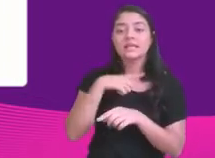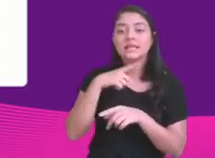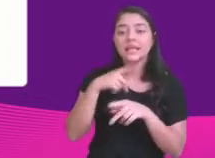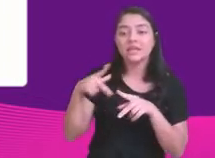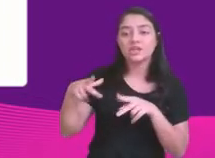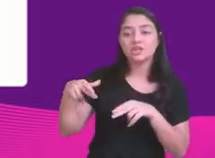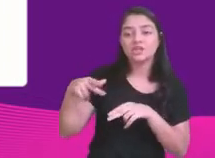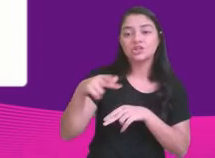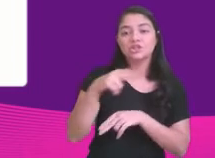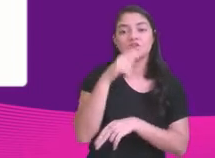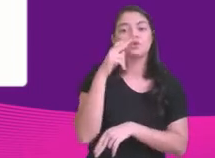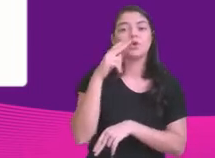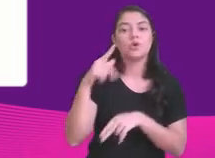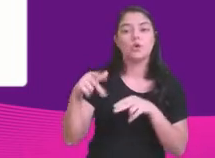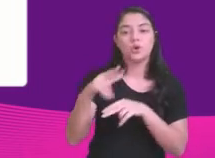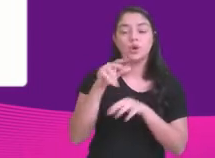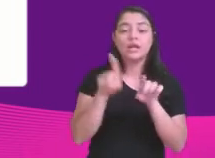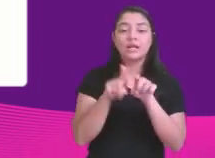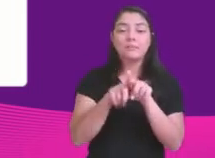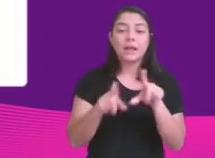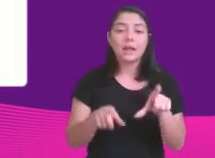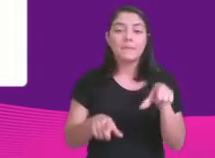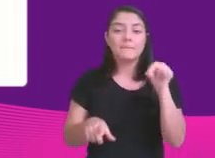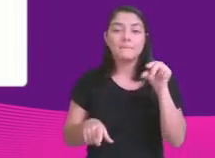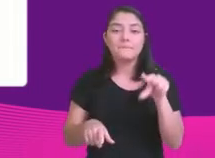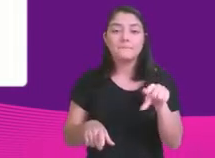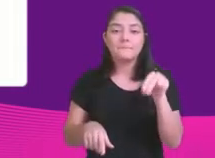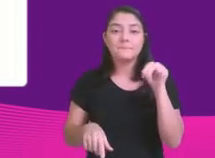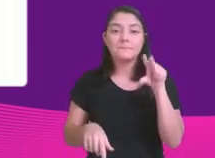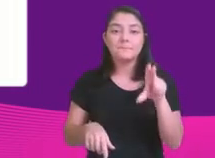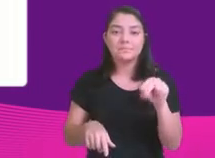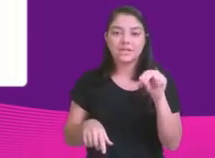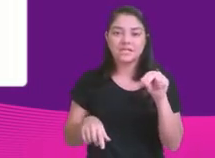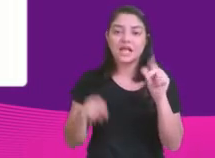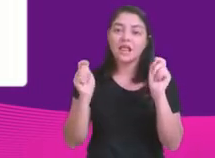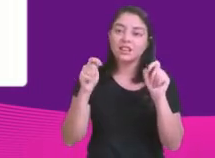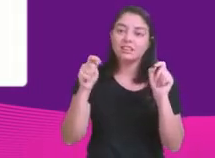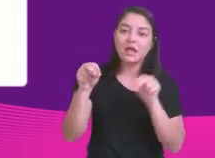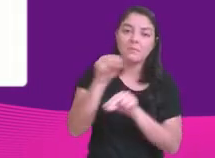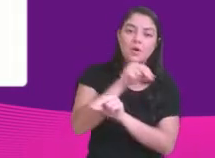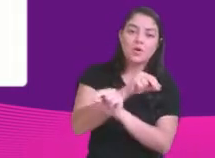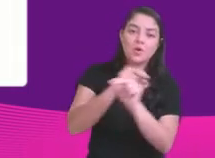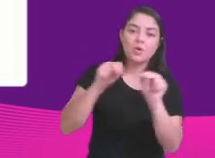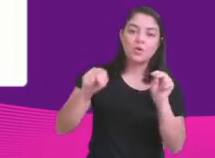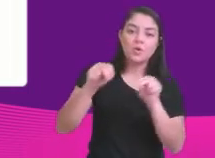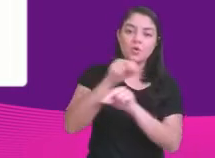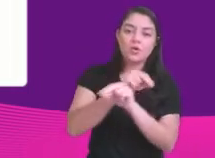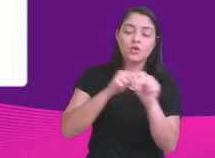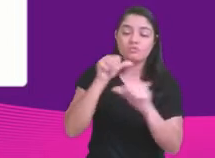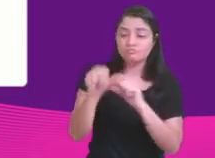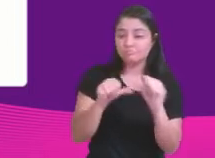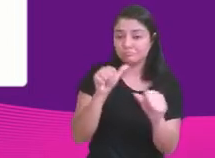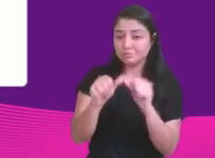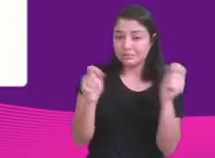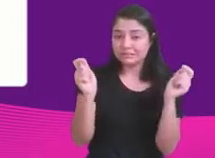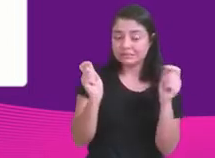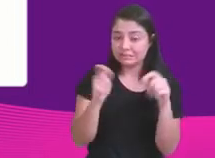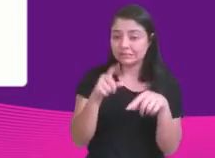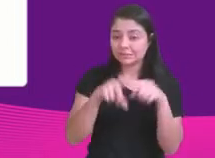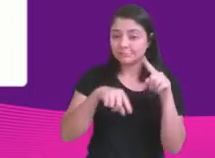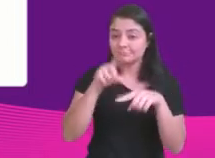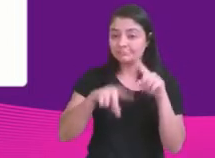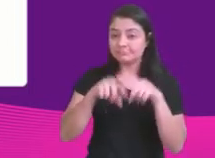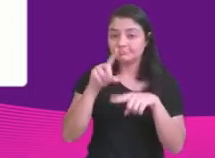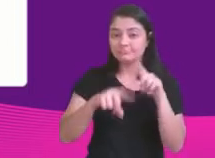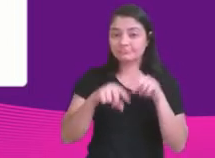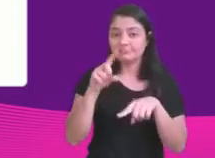e 2 pinças na mão esquerda, na qual o cirurgião alterna a utilização dessas ferramentas. E desta forma,